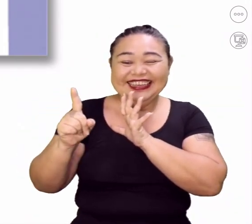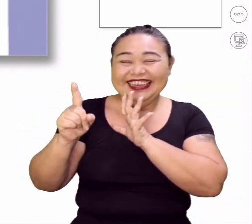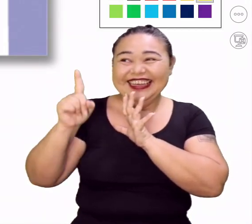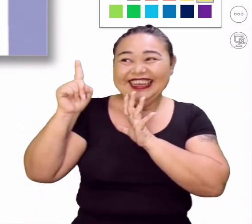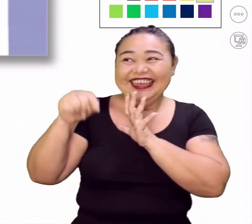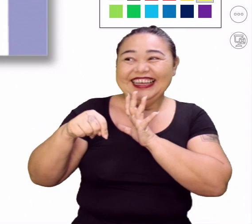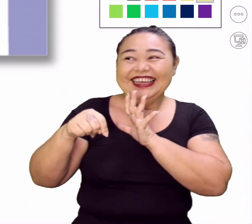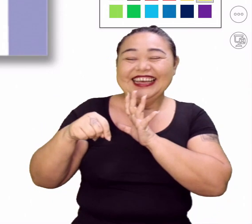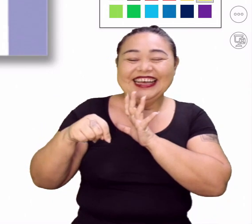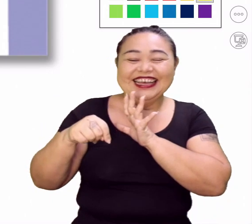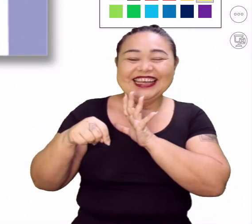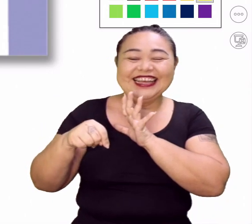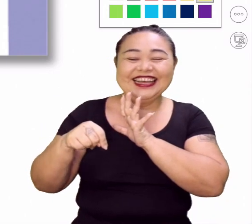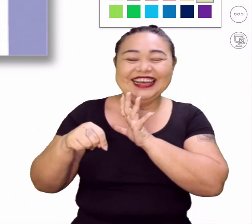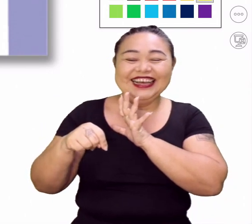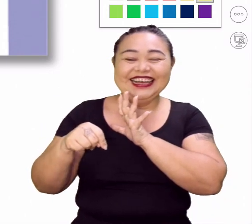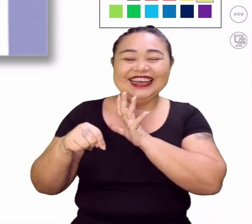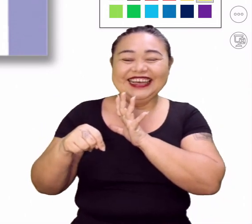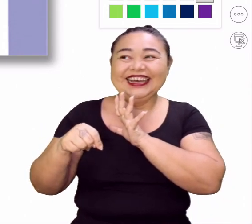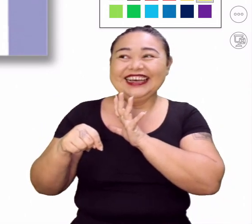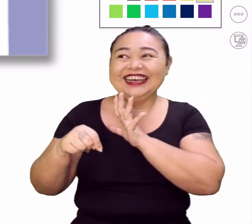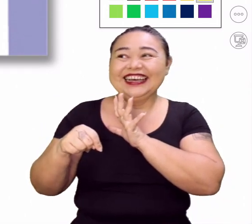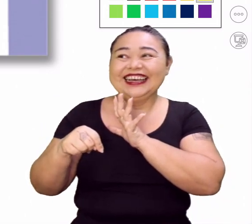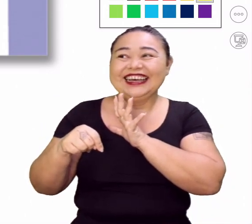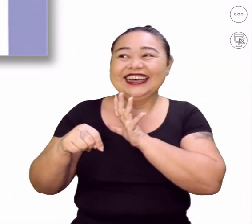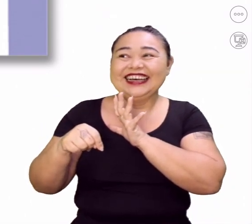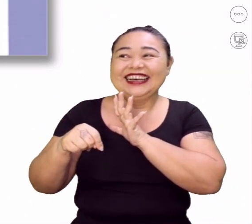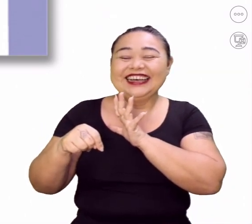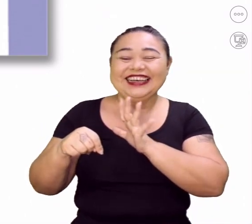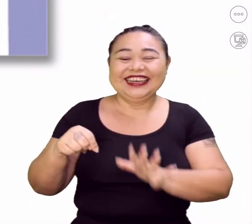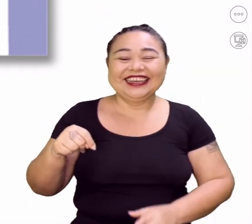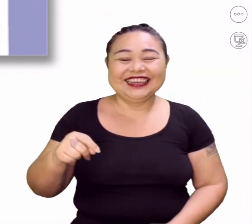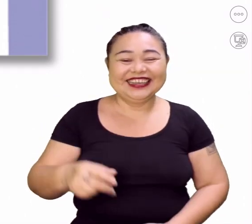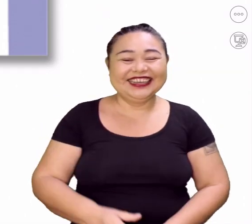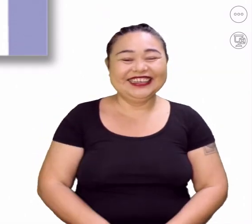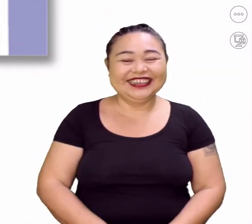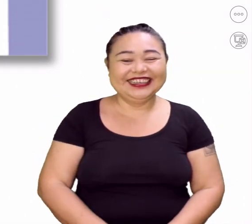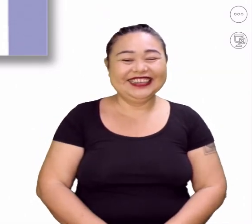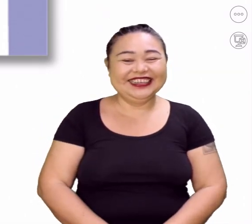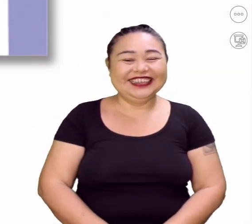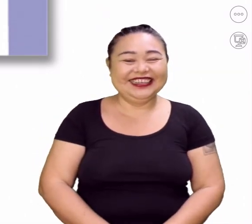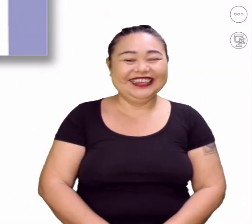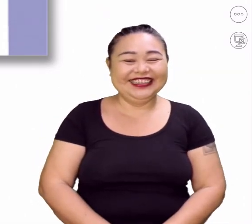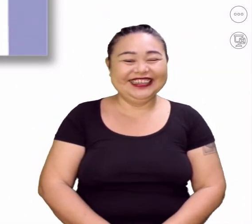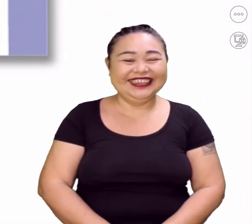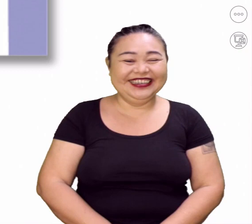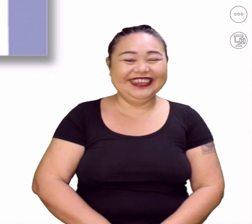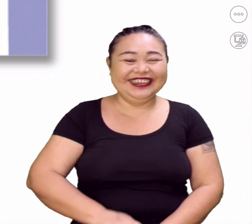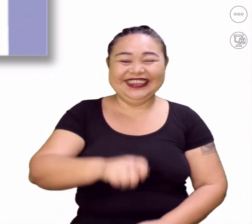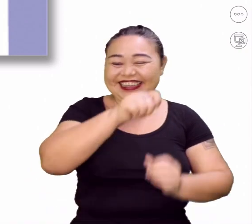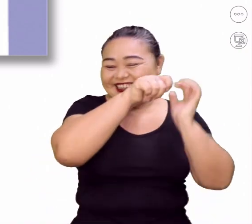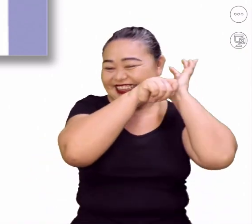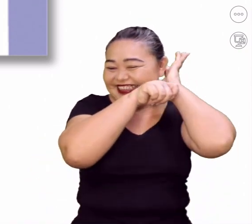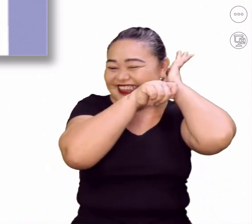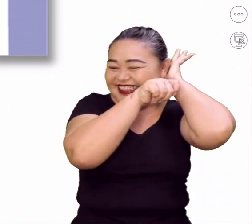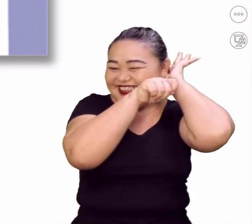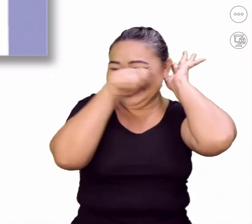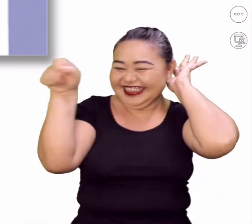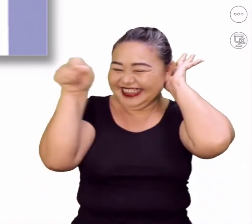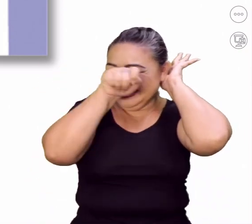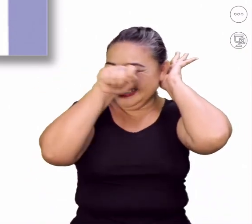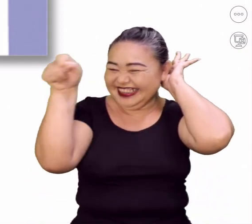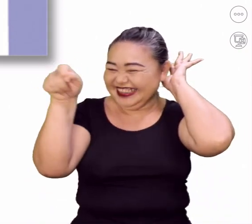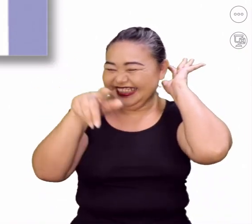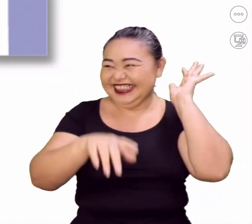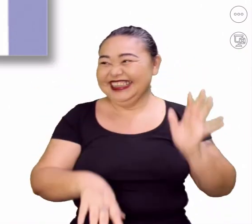era, tu me enganou, né? Qual é aqui? Marca texto. Marca texto, beleza. Geografia física da